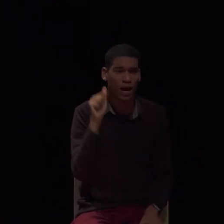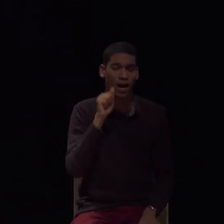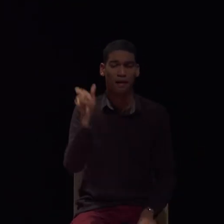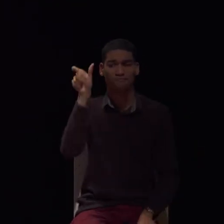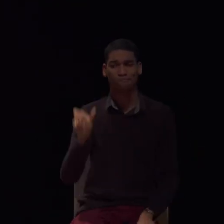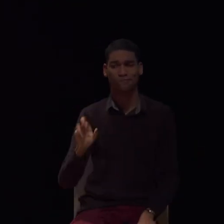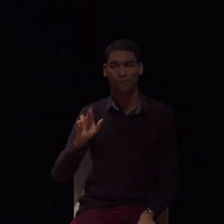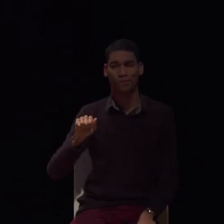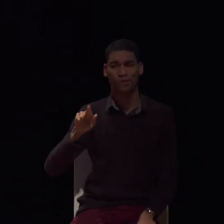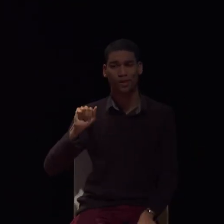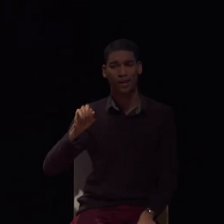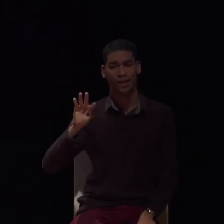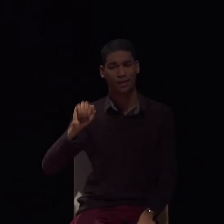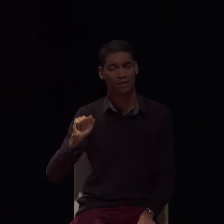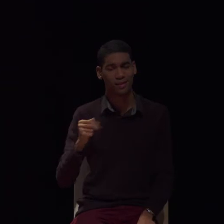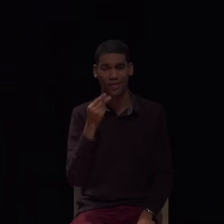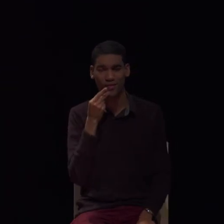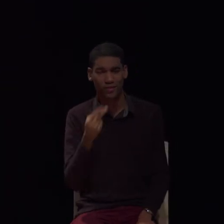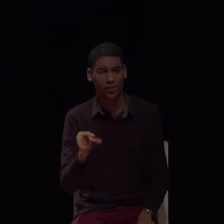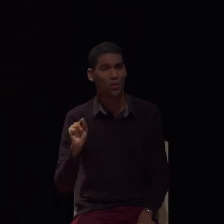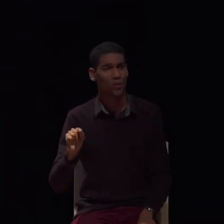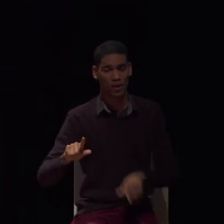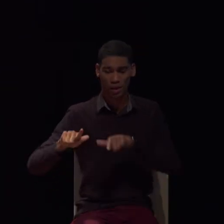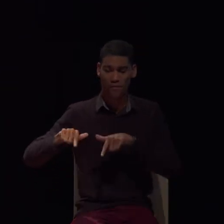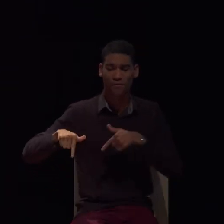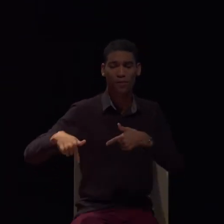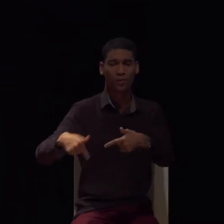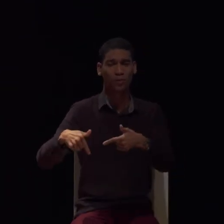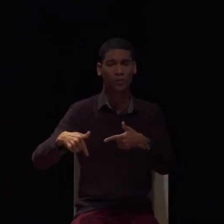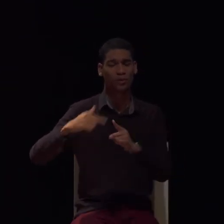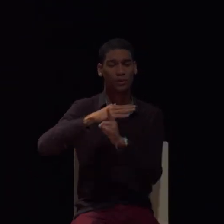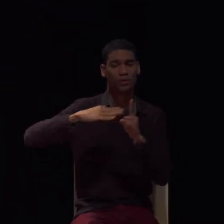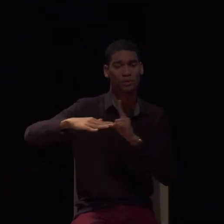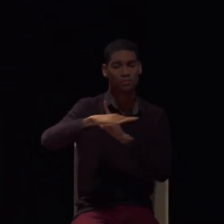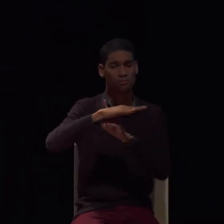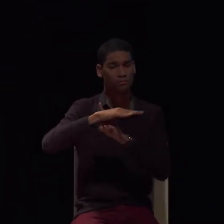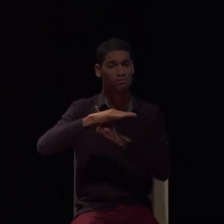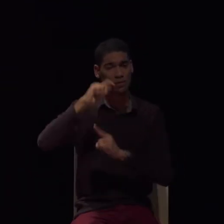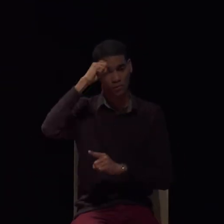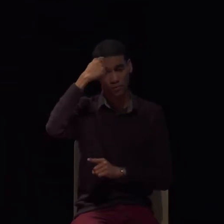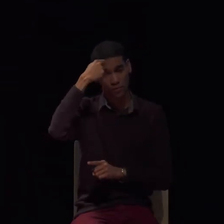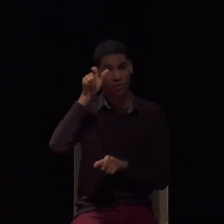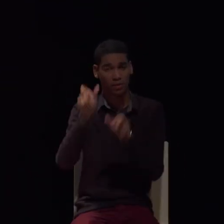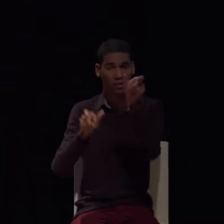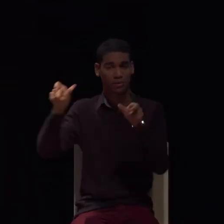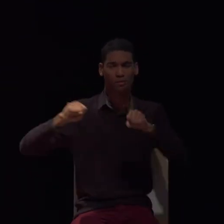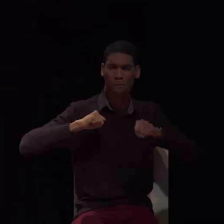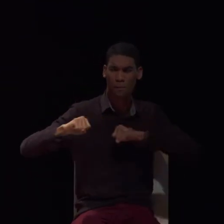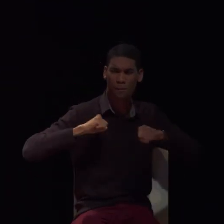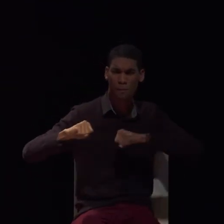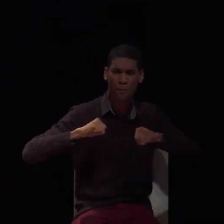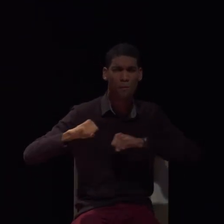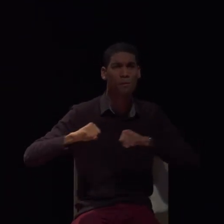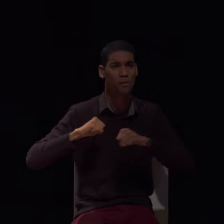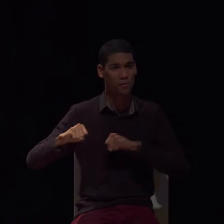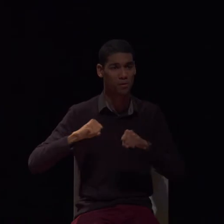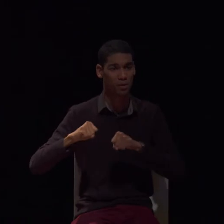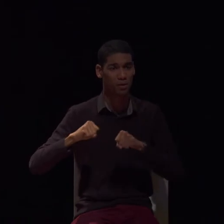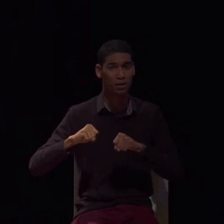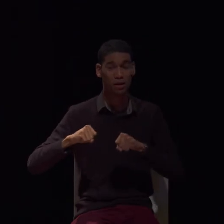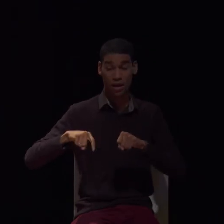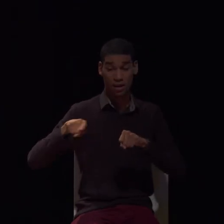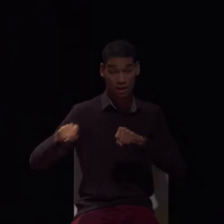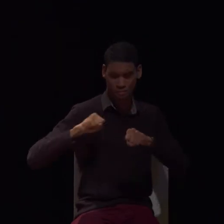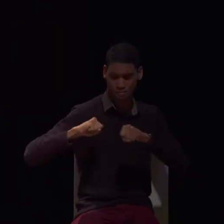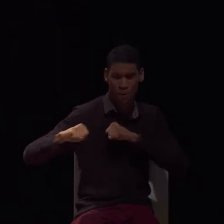disse ela é fruto da luta dos movimentos negros e essa luta dos movimentos